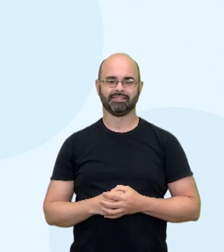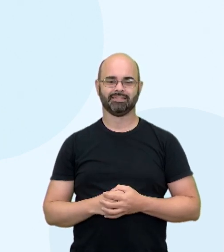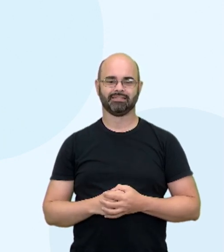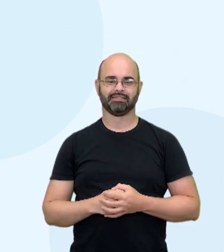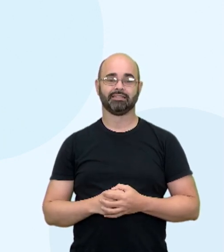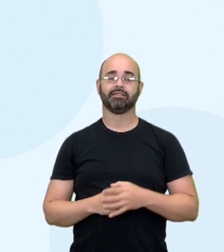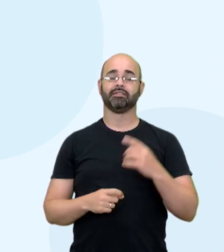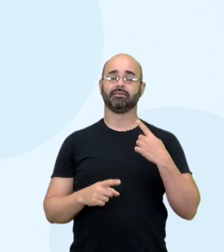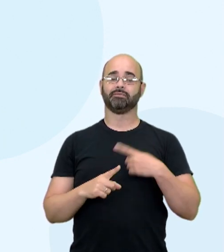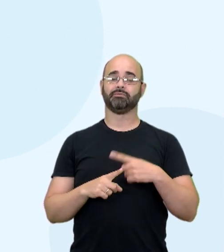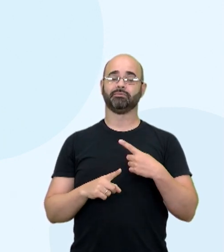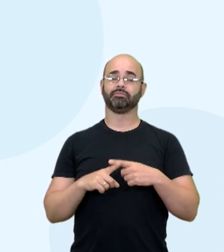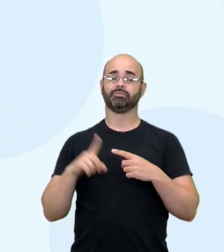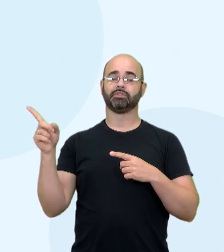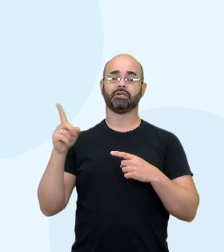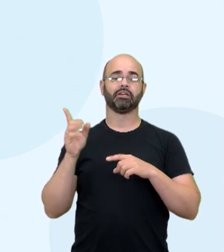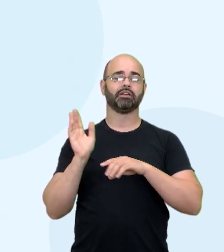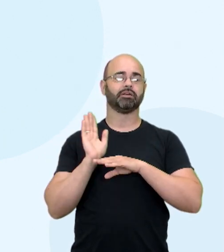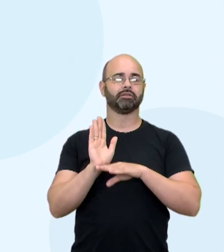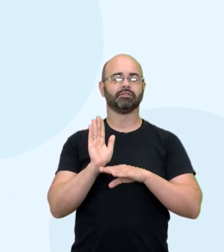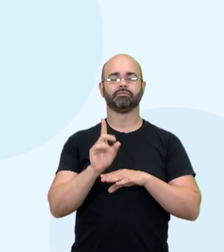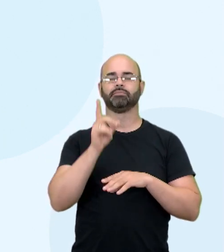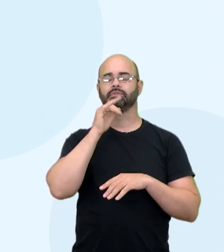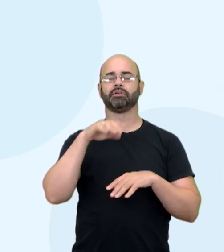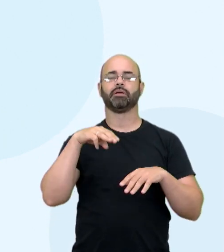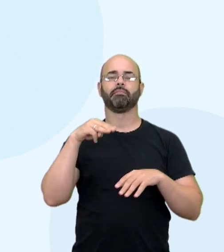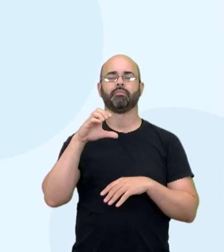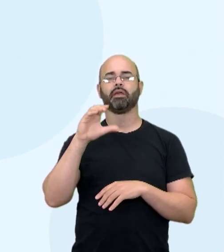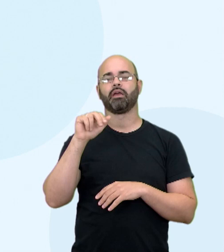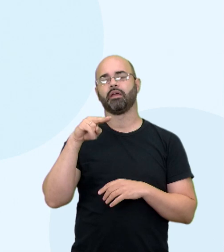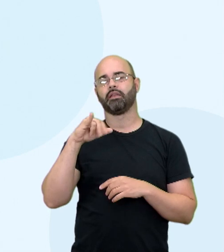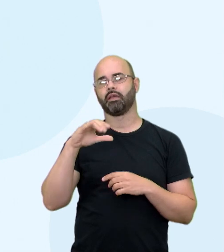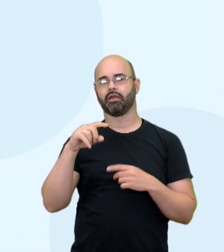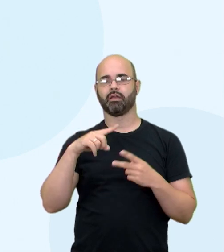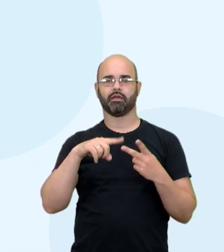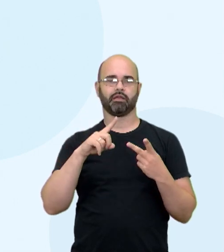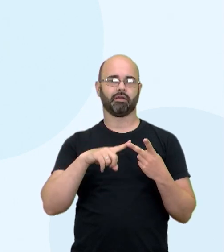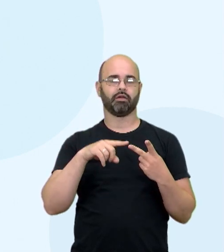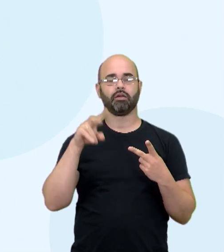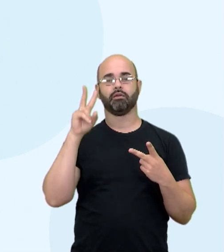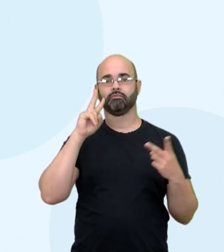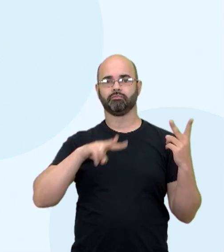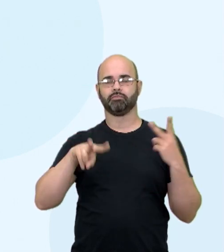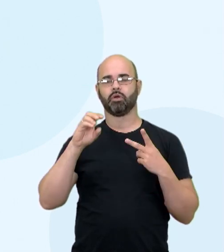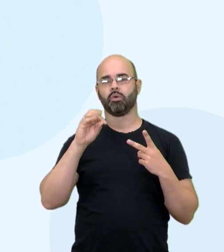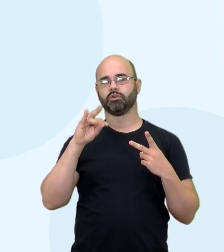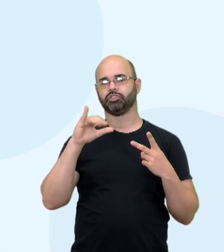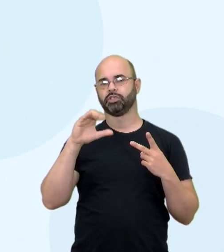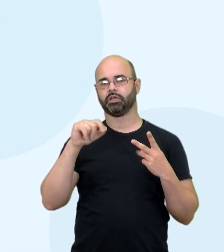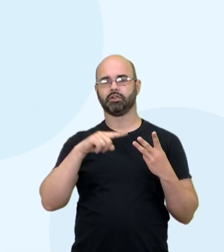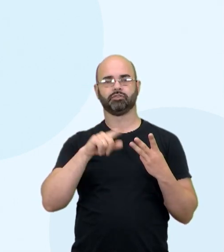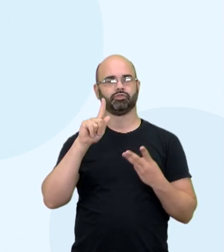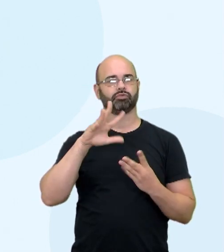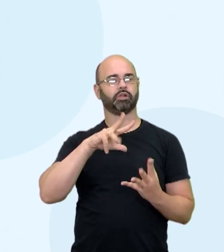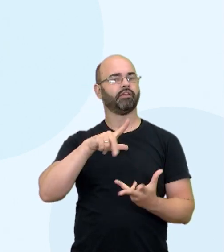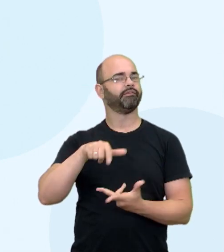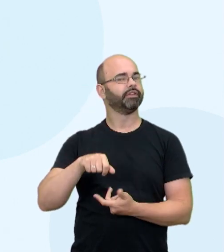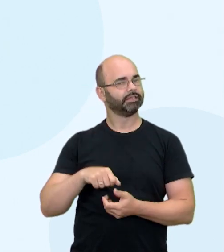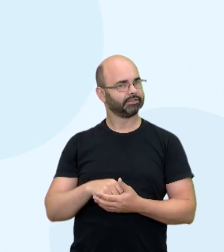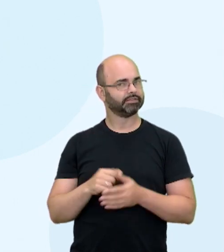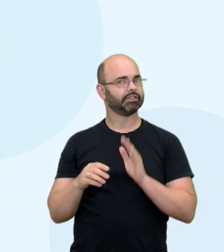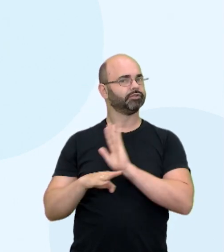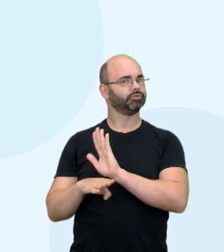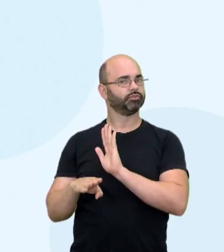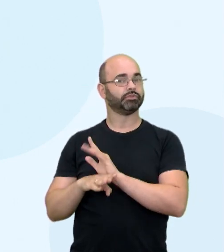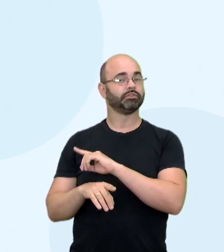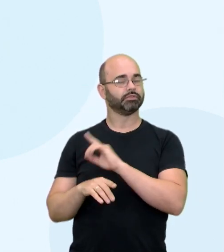inúmeras contribuições para a mecânica, para a ótica e para a geografia. Aí vocês vão dizer, o quê, professora?